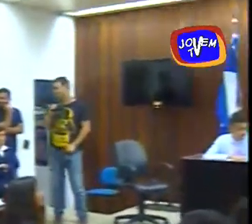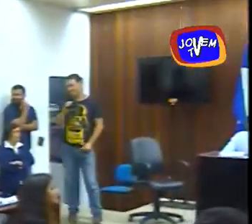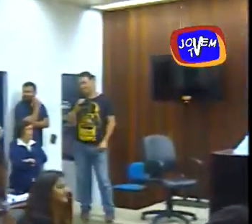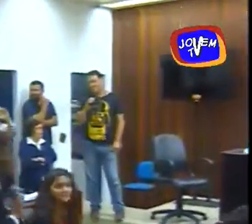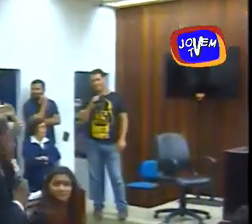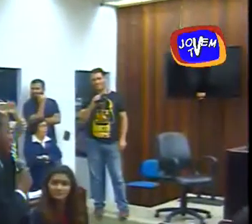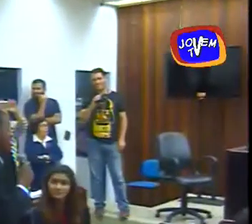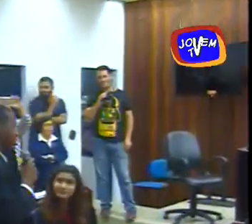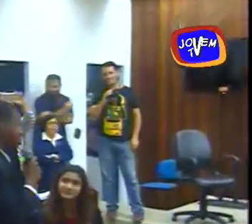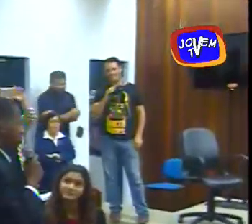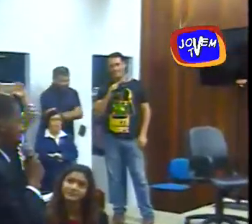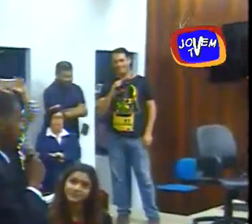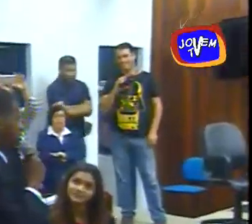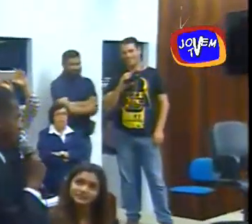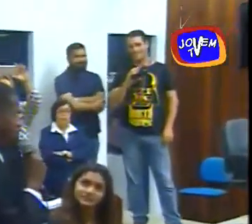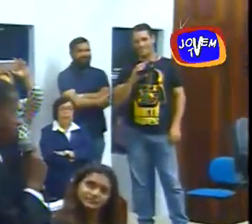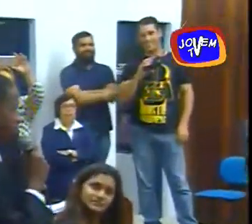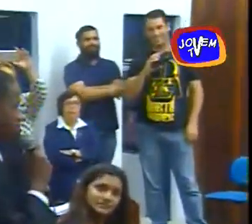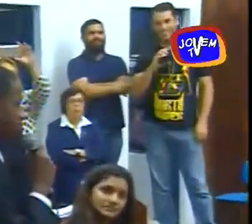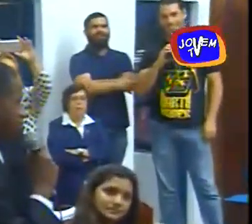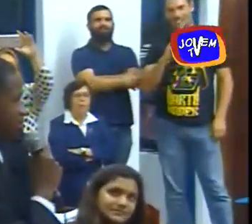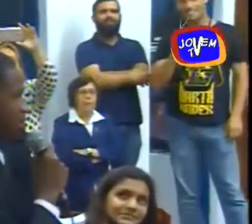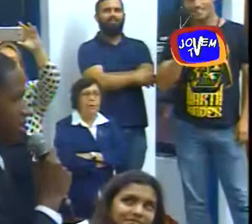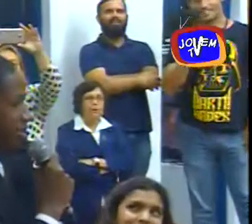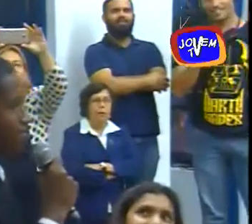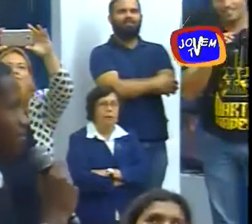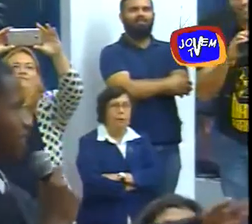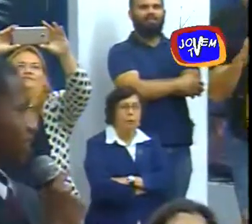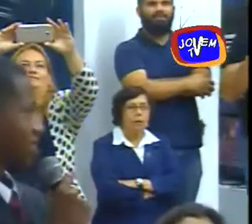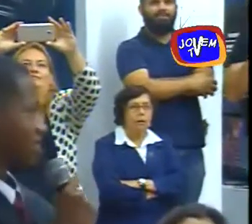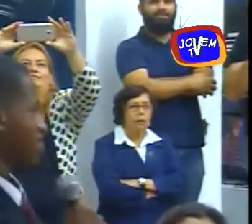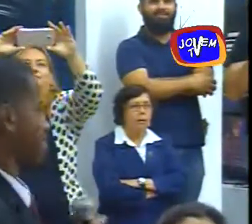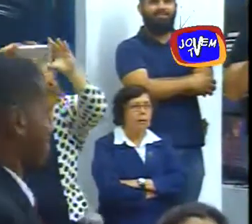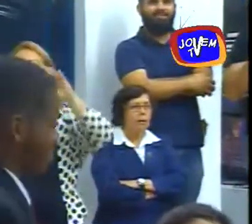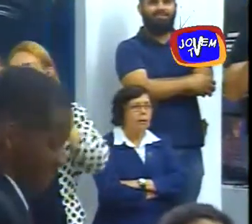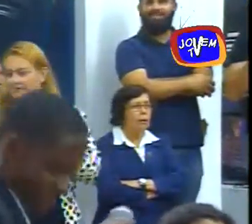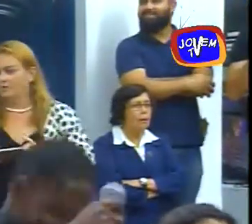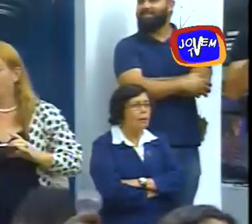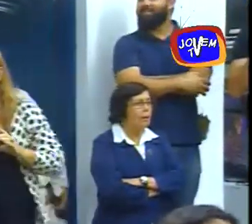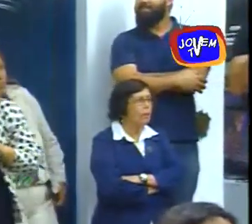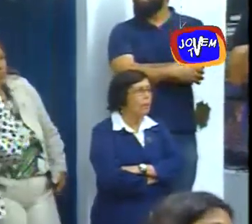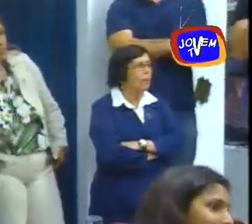Vitor de Santana Santos. Eu, Isaac Vitor, voto em Maiara.